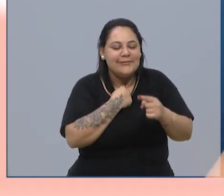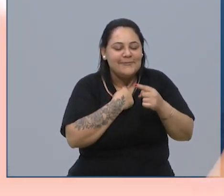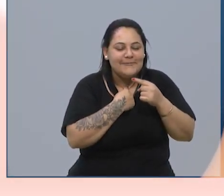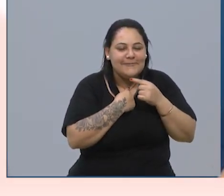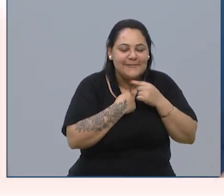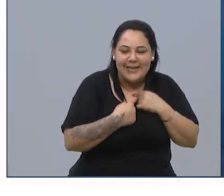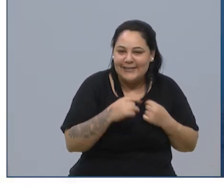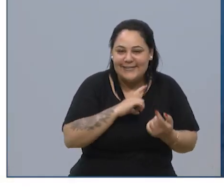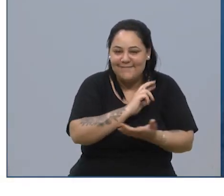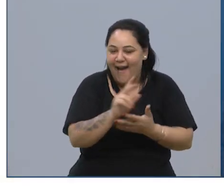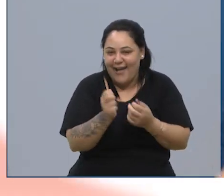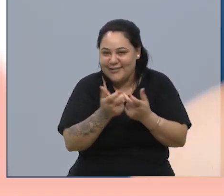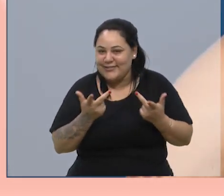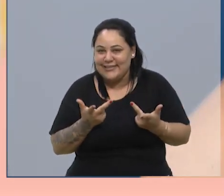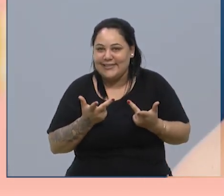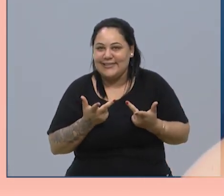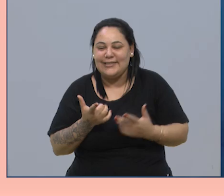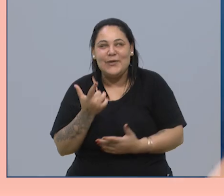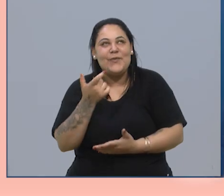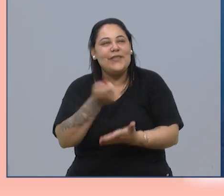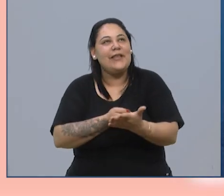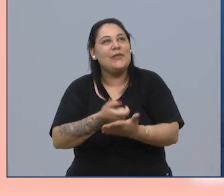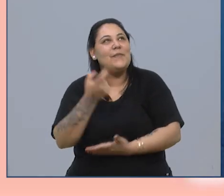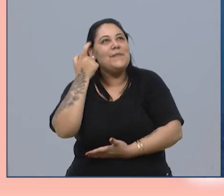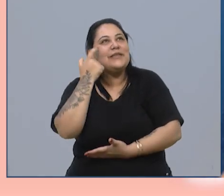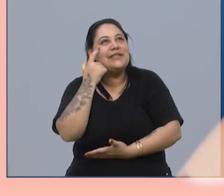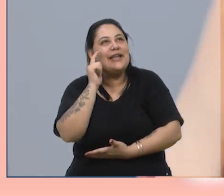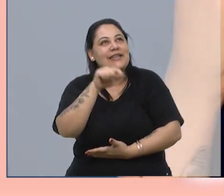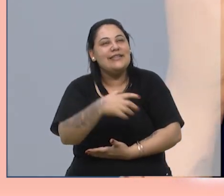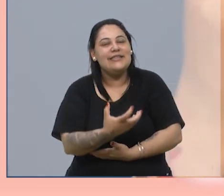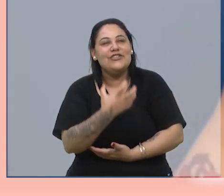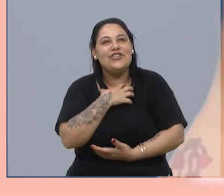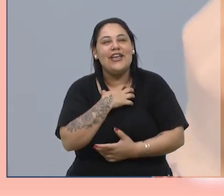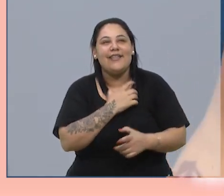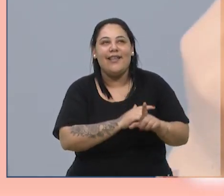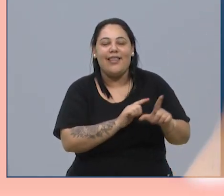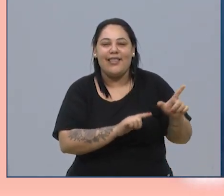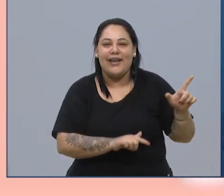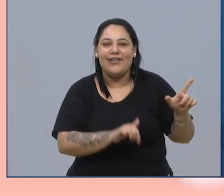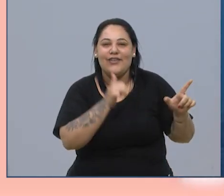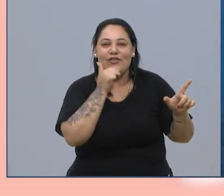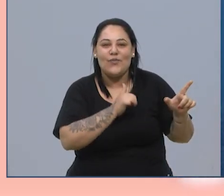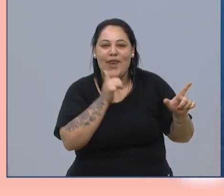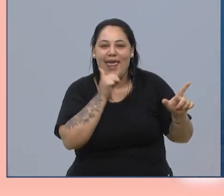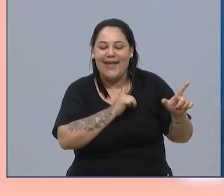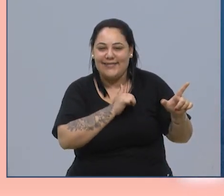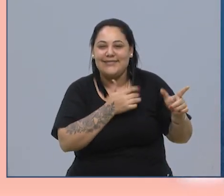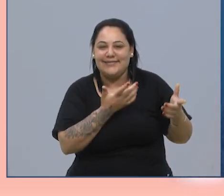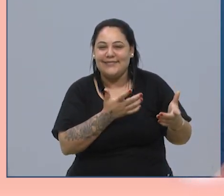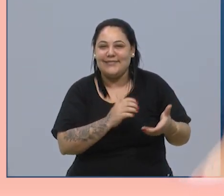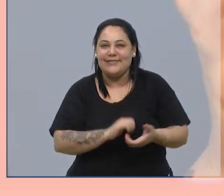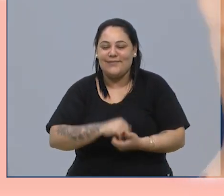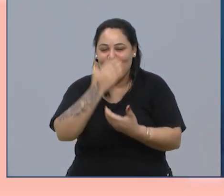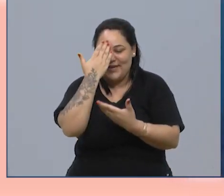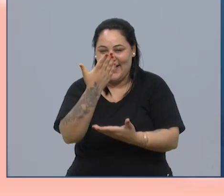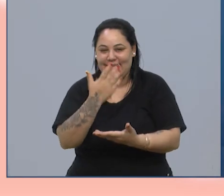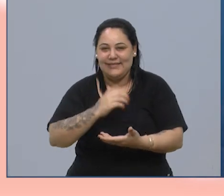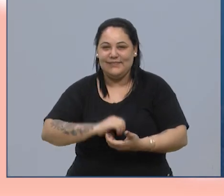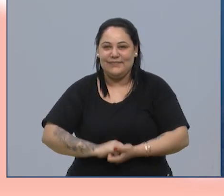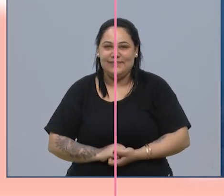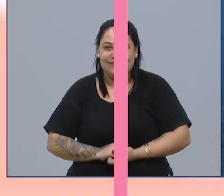desaparecido. Foi muito triste. Então, na realidade, quando a gente tem que tirar leite de pedra, fica difícil, né? Mas, de